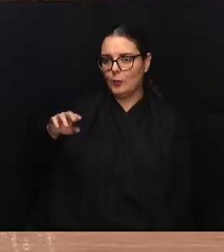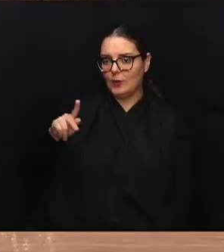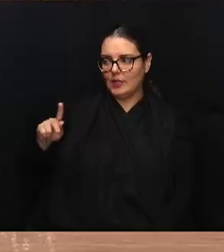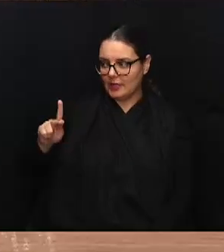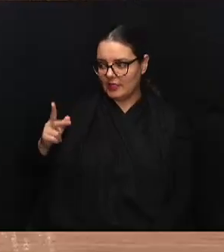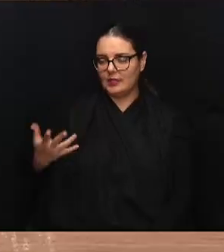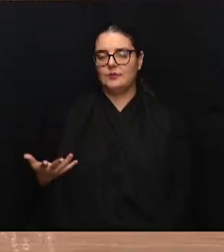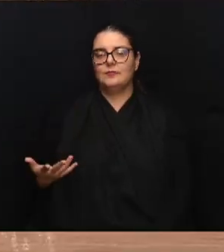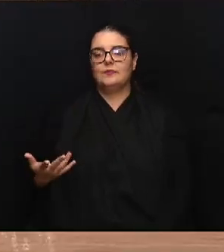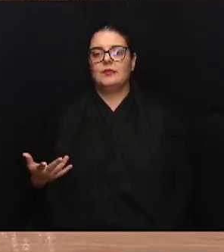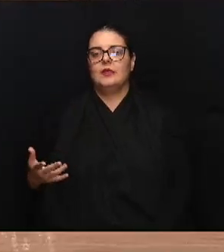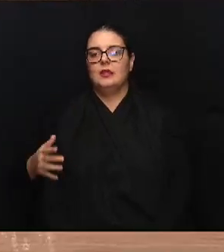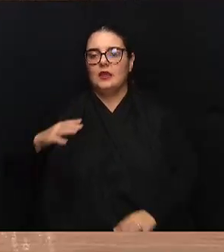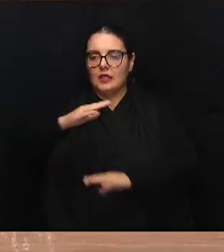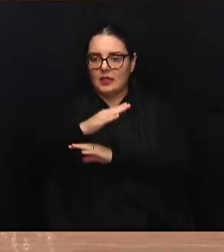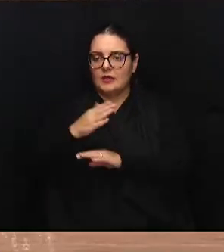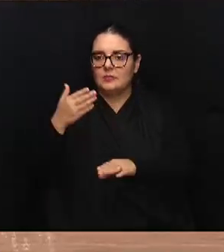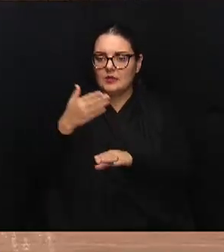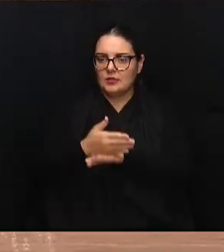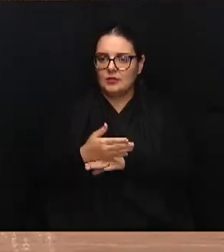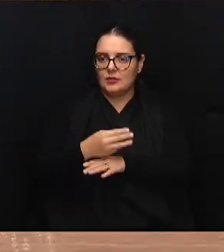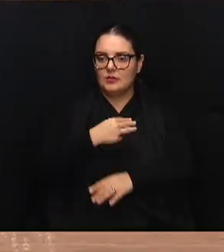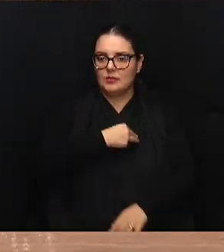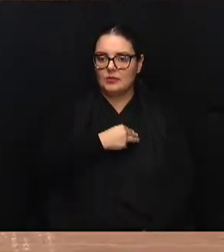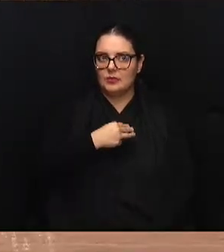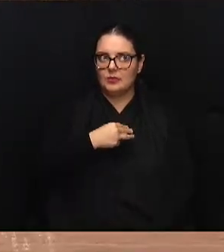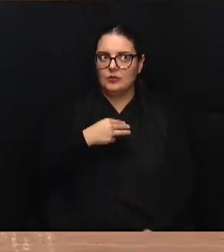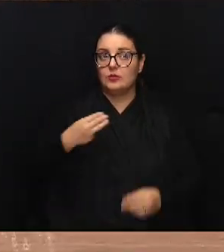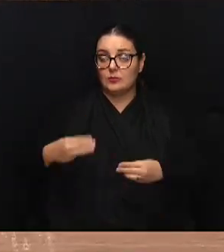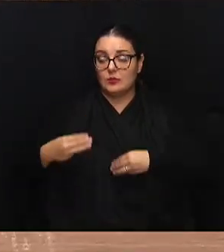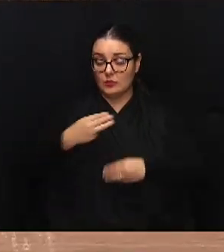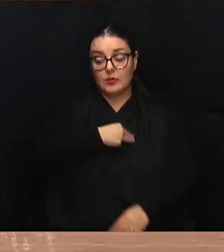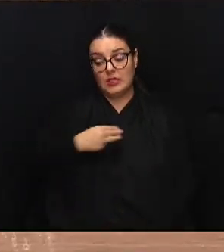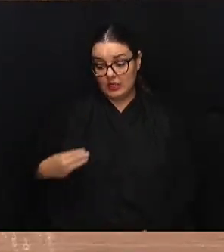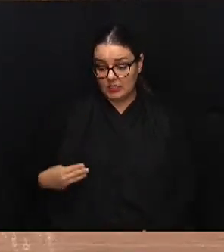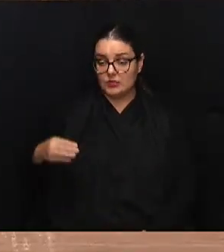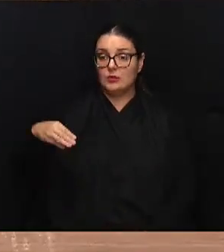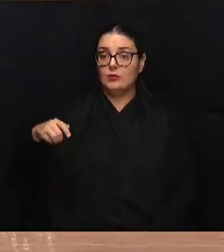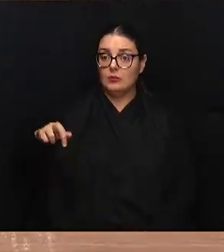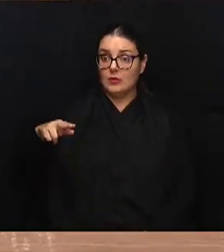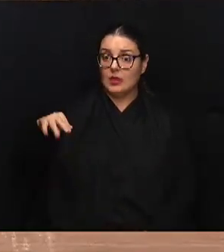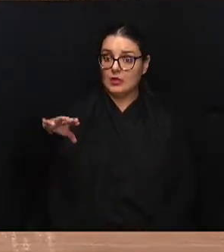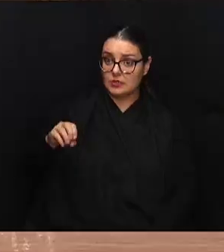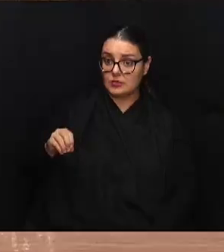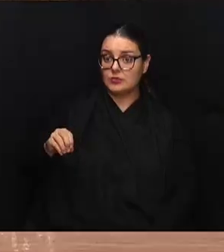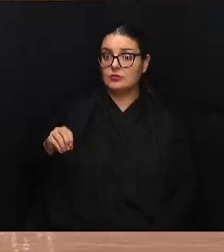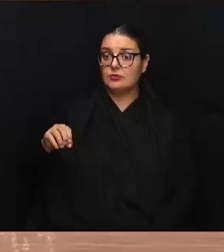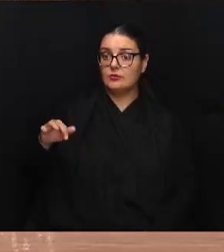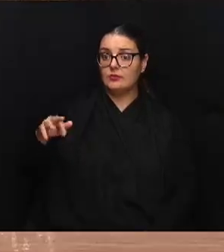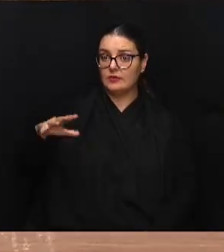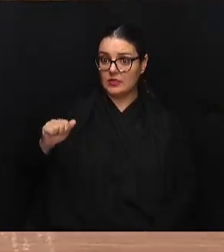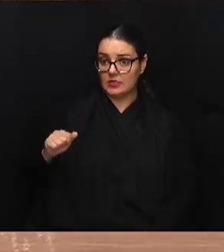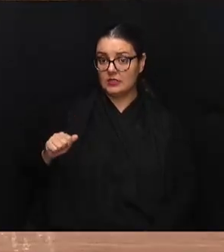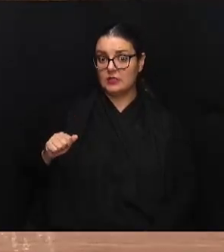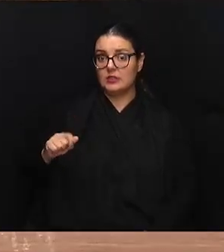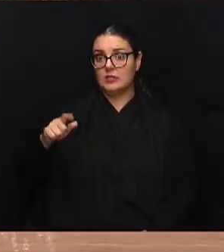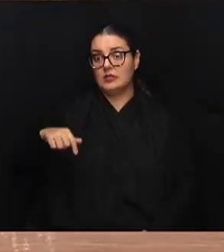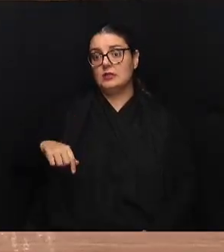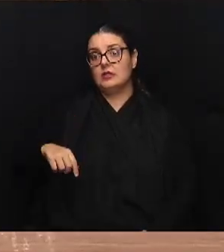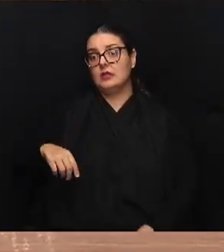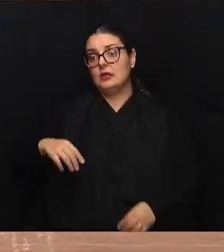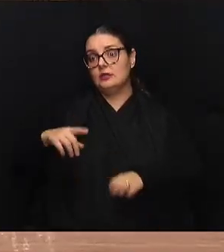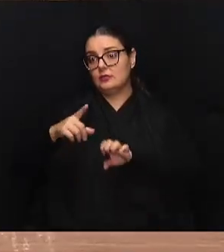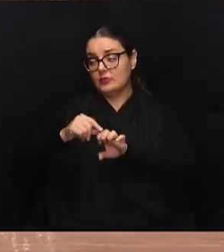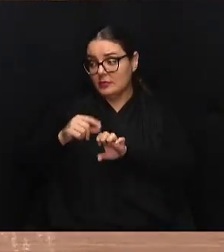inclusive, com a vinda do ministro Márcio França, que é o ministro do empreendedorismo, que fez vários anúncios. Eu queria